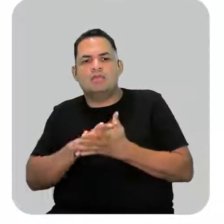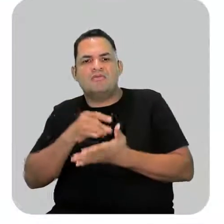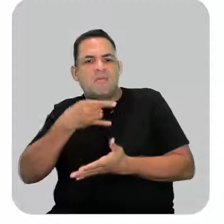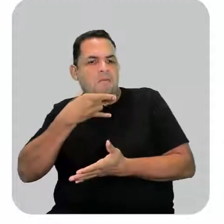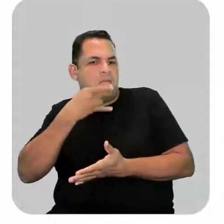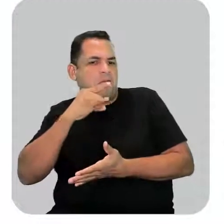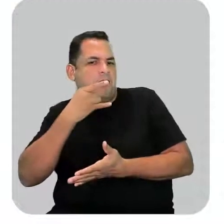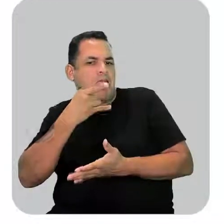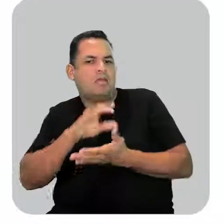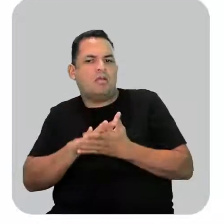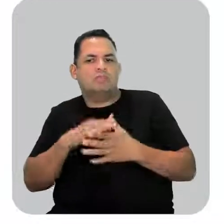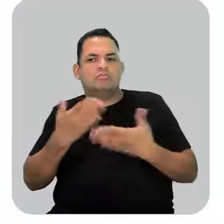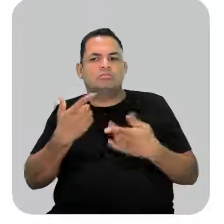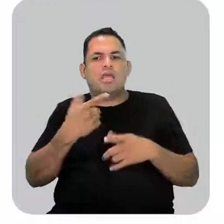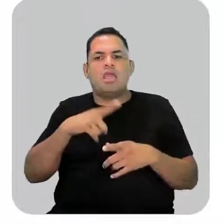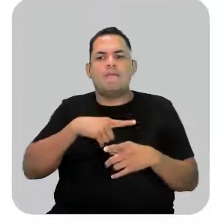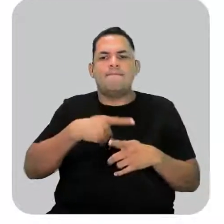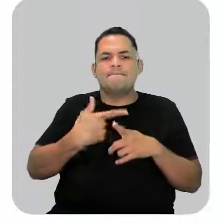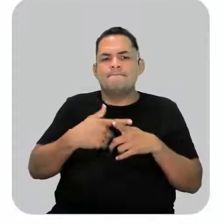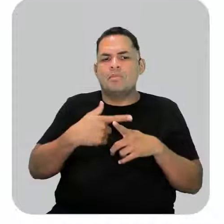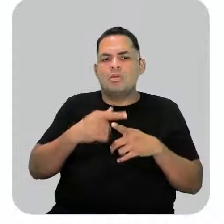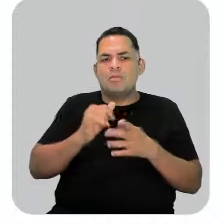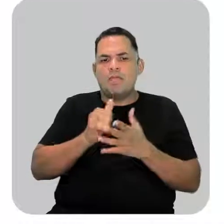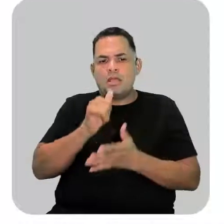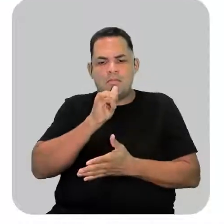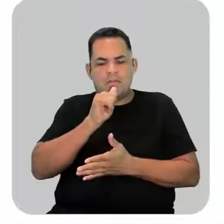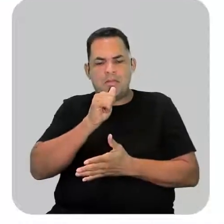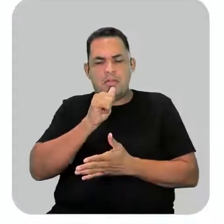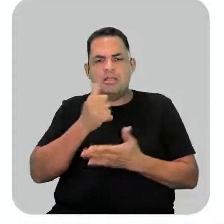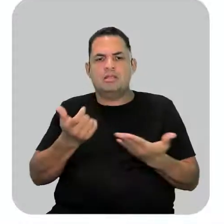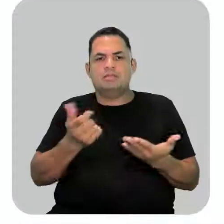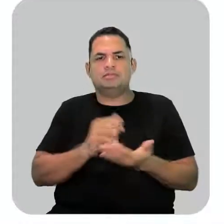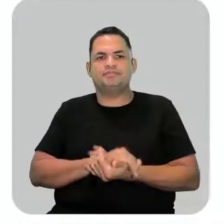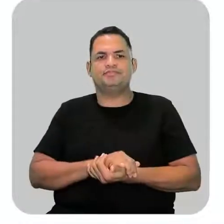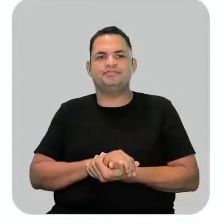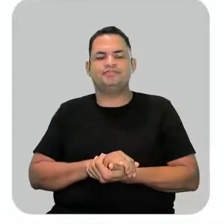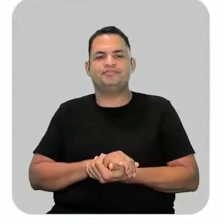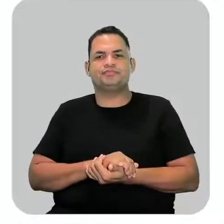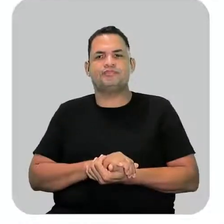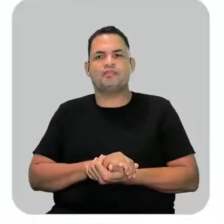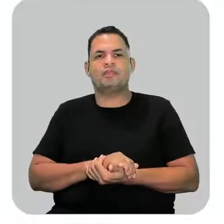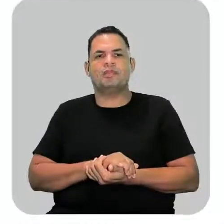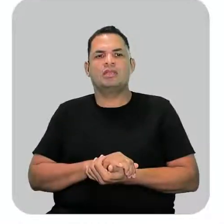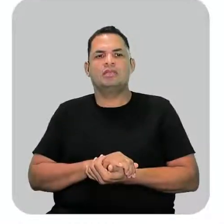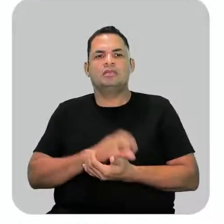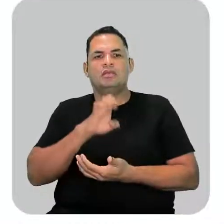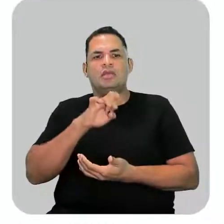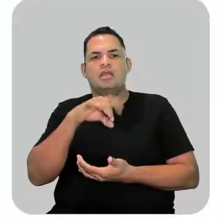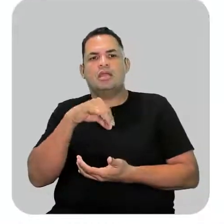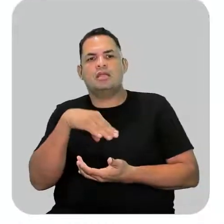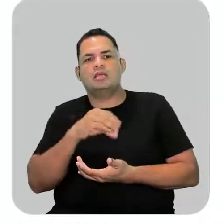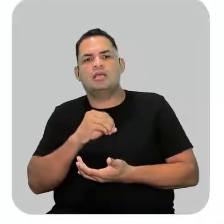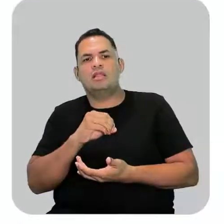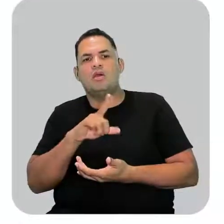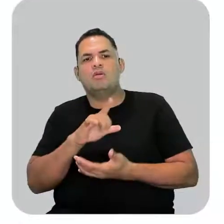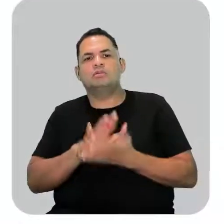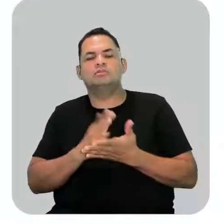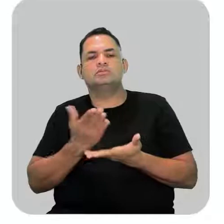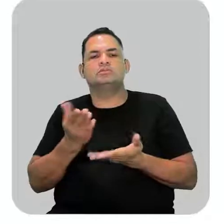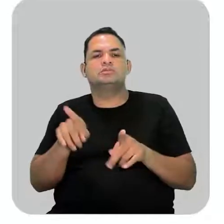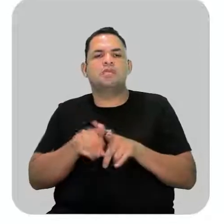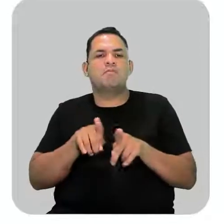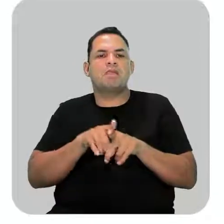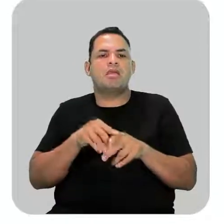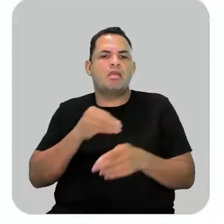drinks, o que pode causar complicações para quem ingere essa bebida. E o etanol, que também é conhecido